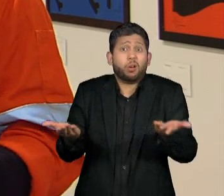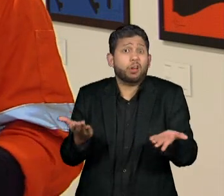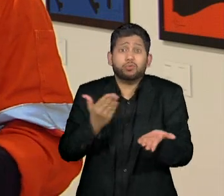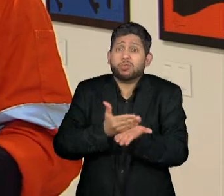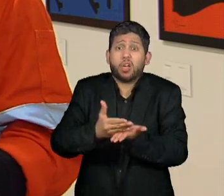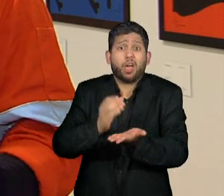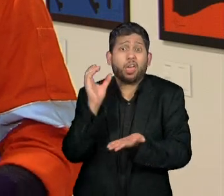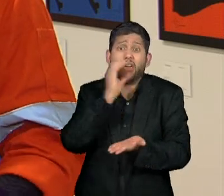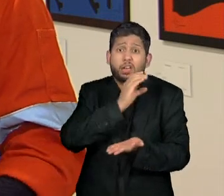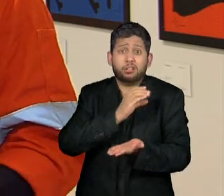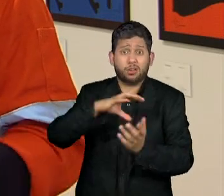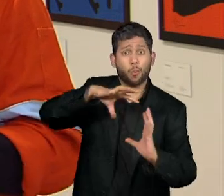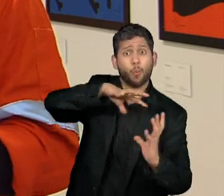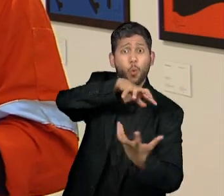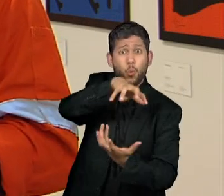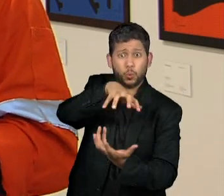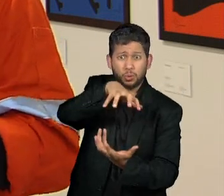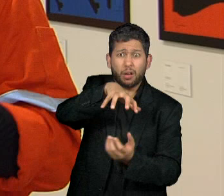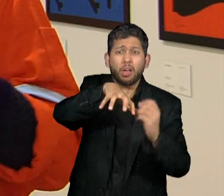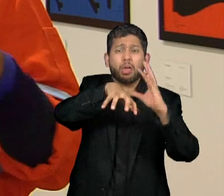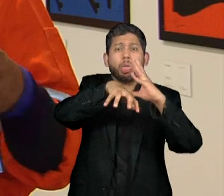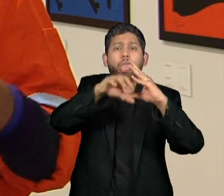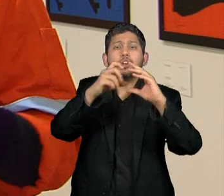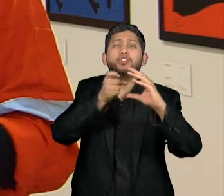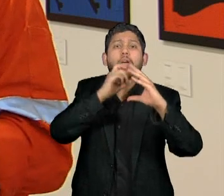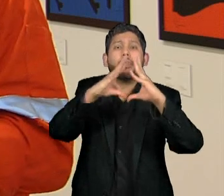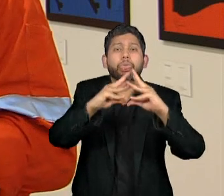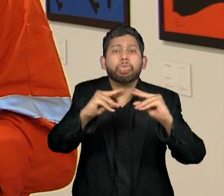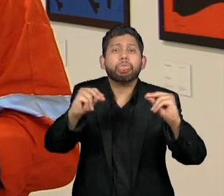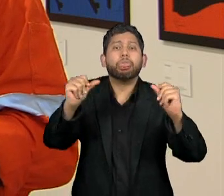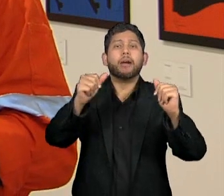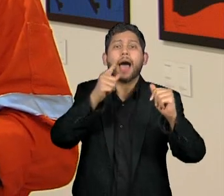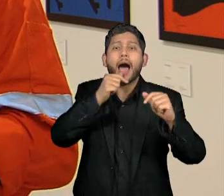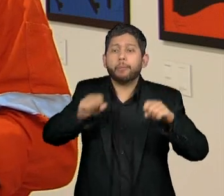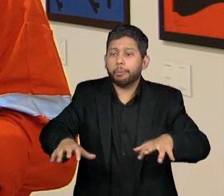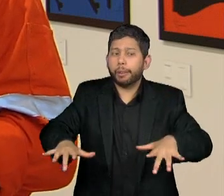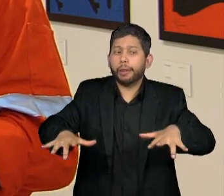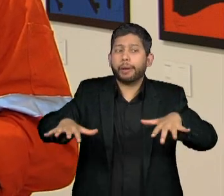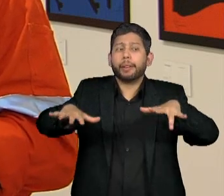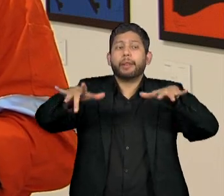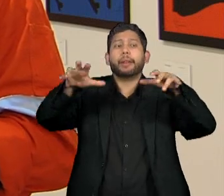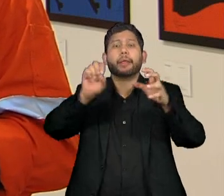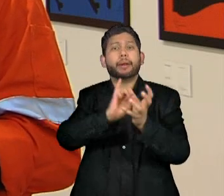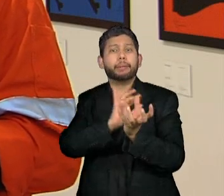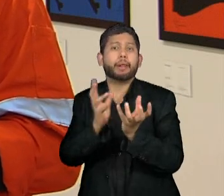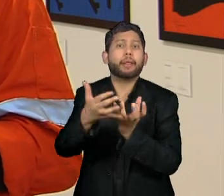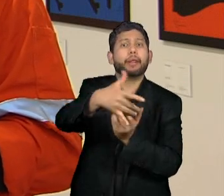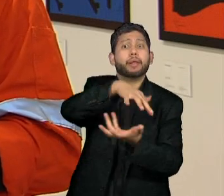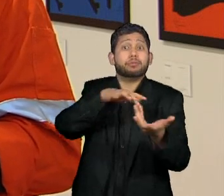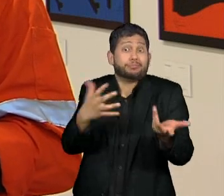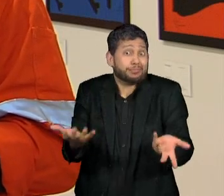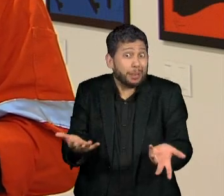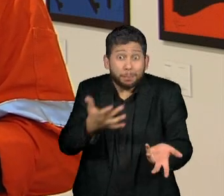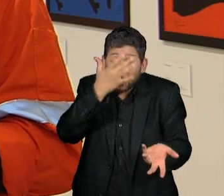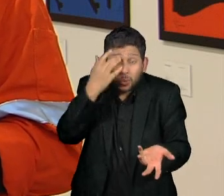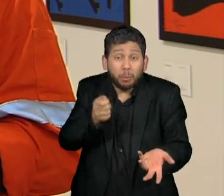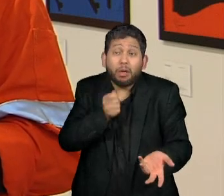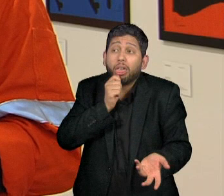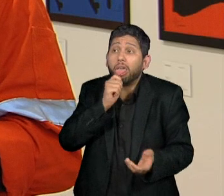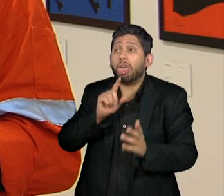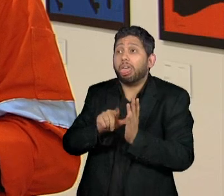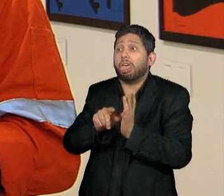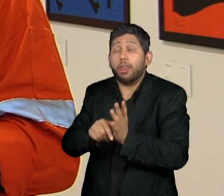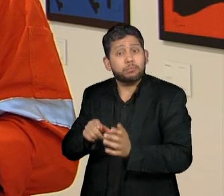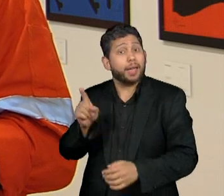estão derretendo, a água está subindo, todo mundo lutando pelo seu, e nós não estamos entendendo de fato que a luta, a urgência maior